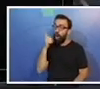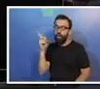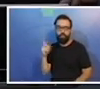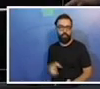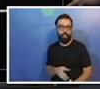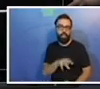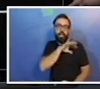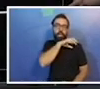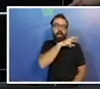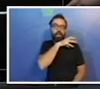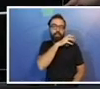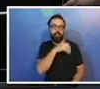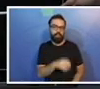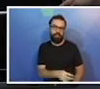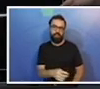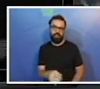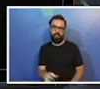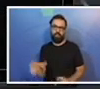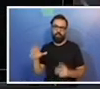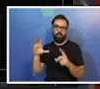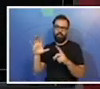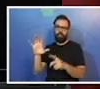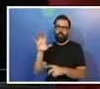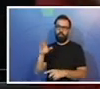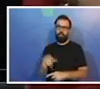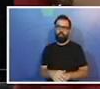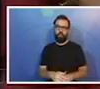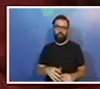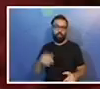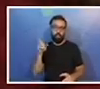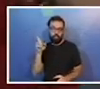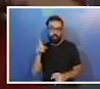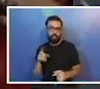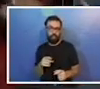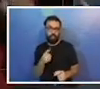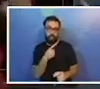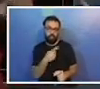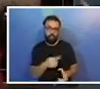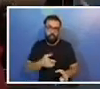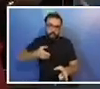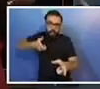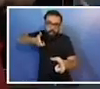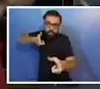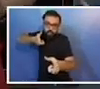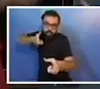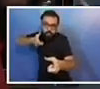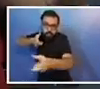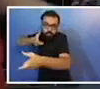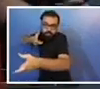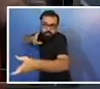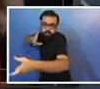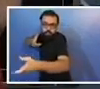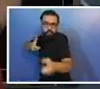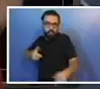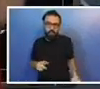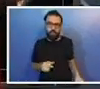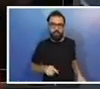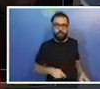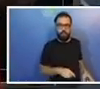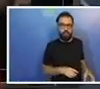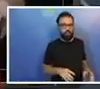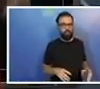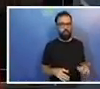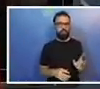correto esses enfeites? Isso daqui foi a caça de animais somente para colocar como